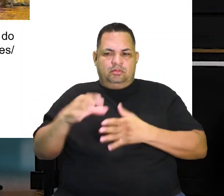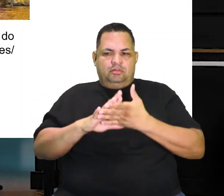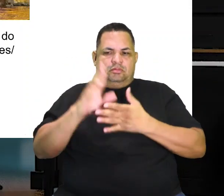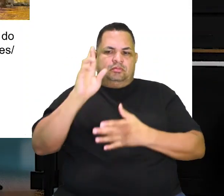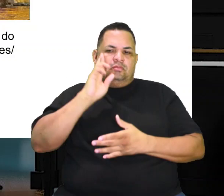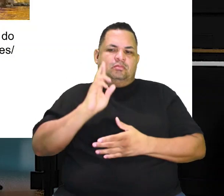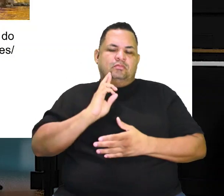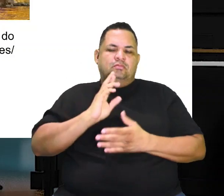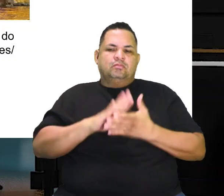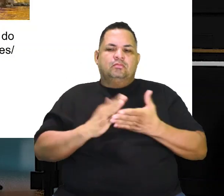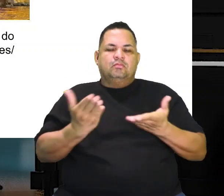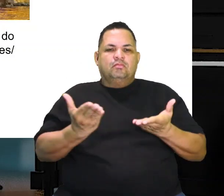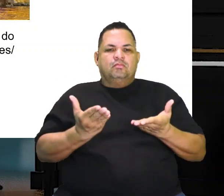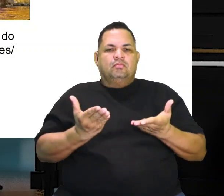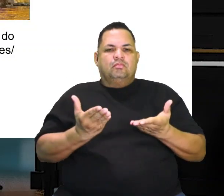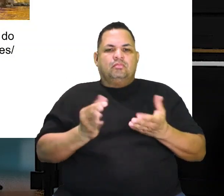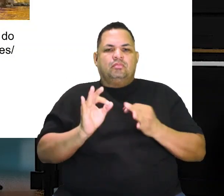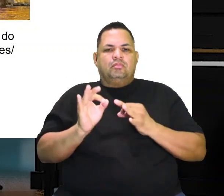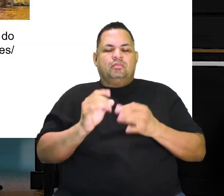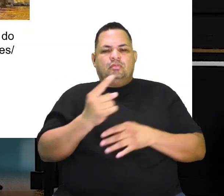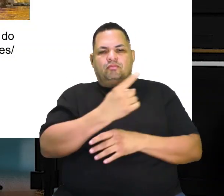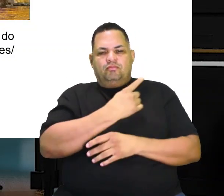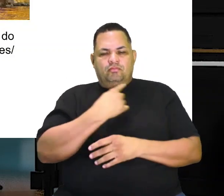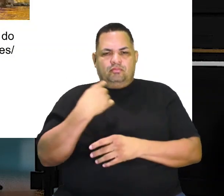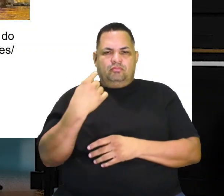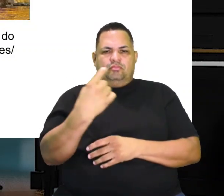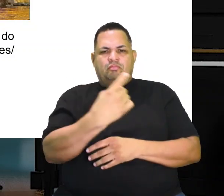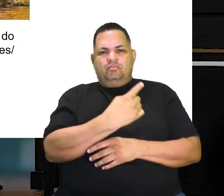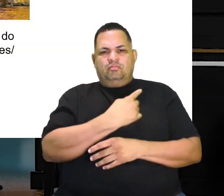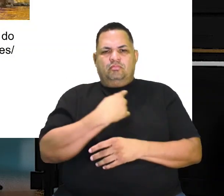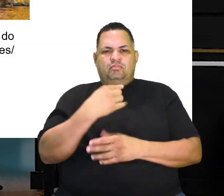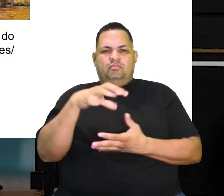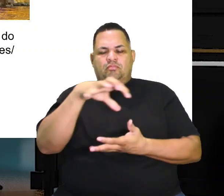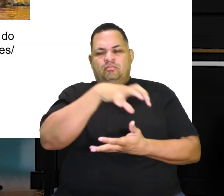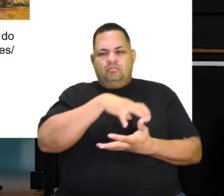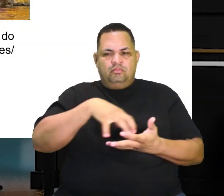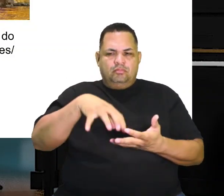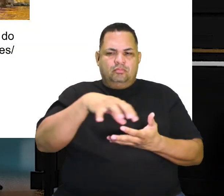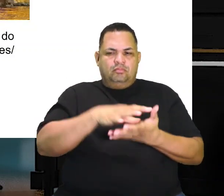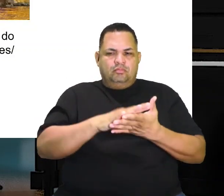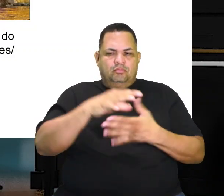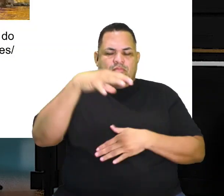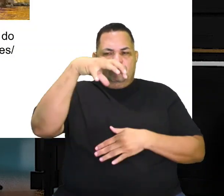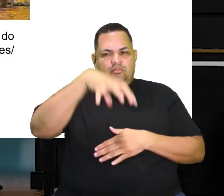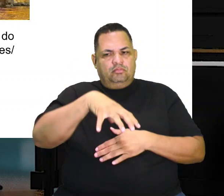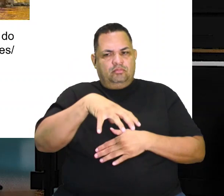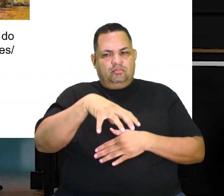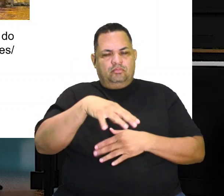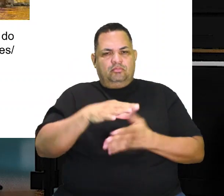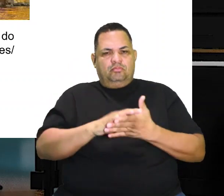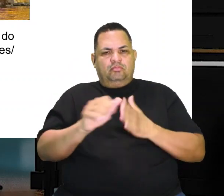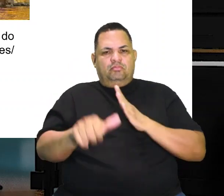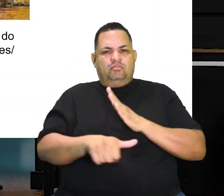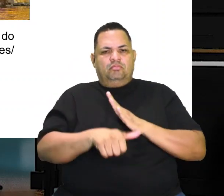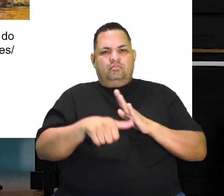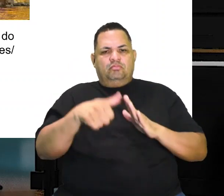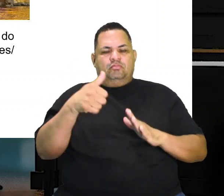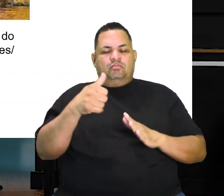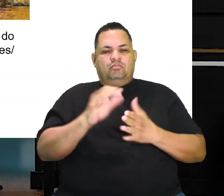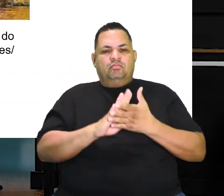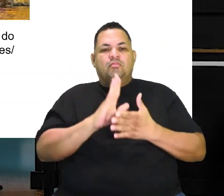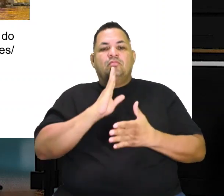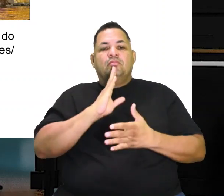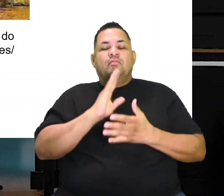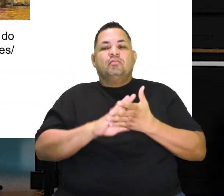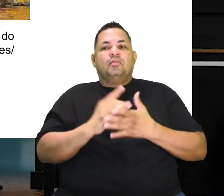da cultura local, das nossas manifestações locais. Né? Primeiro, nós precisamos conhecer a nossa,